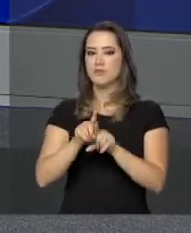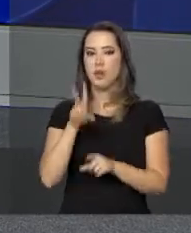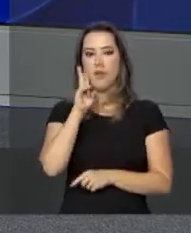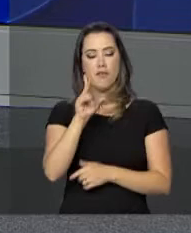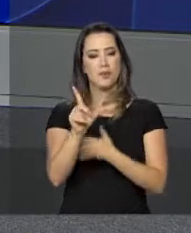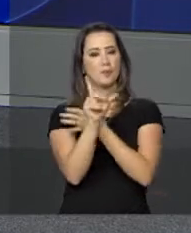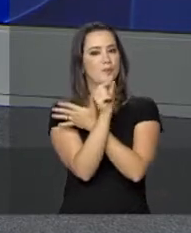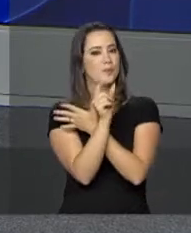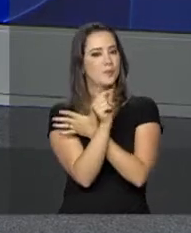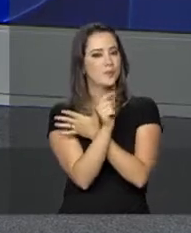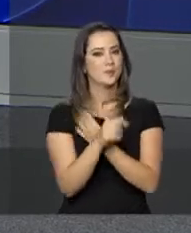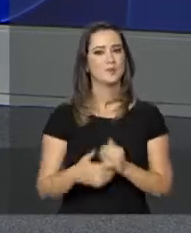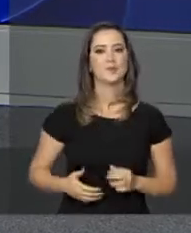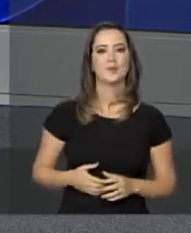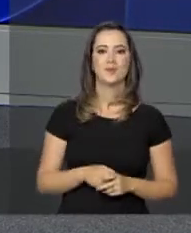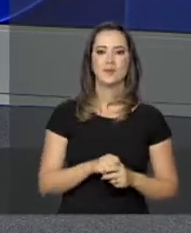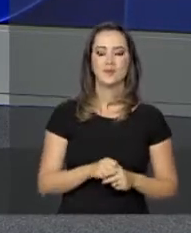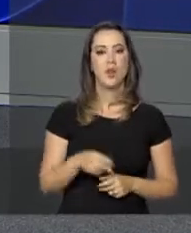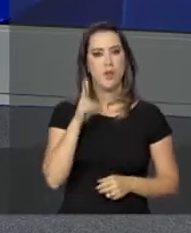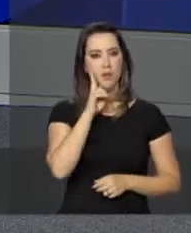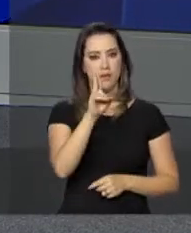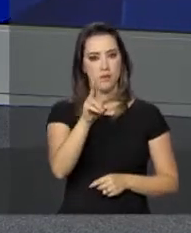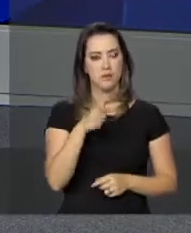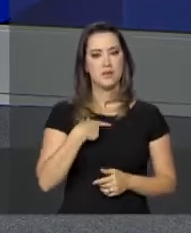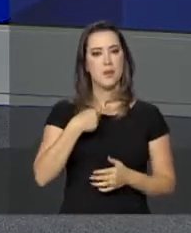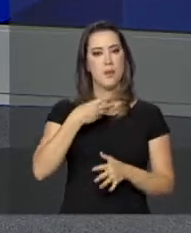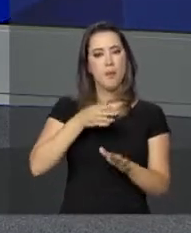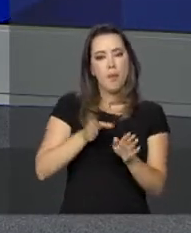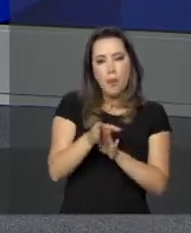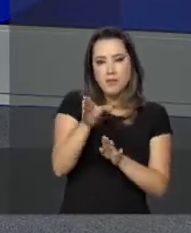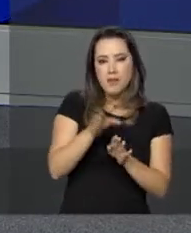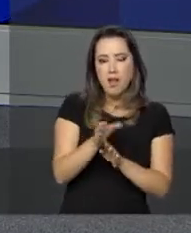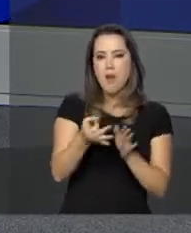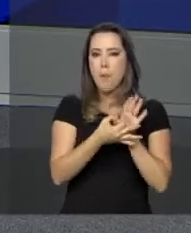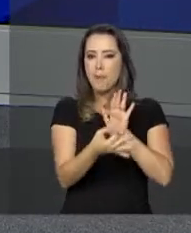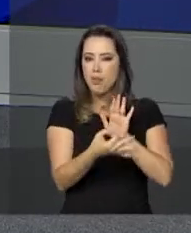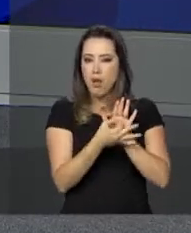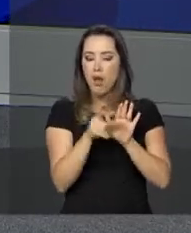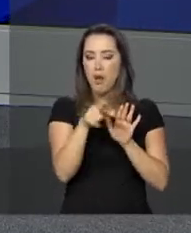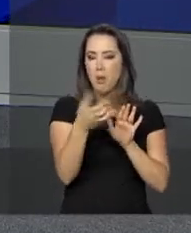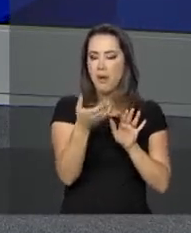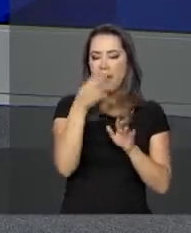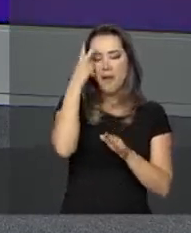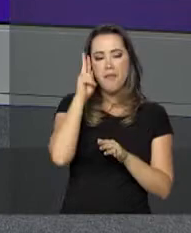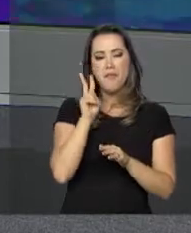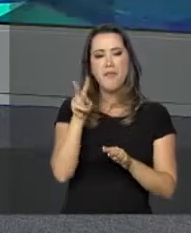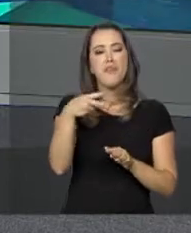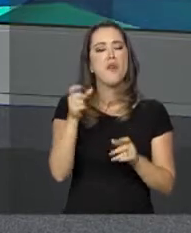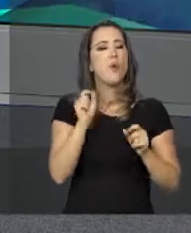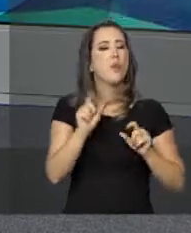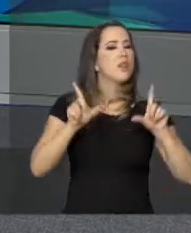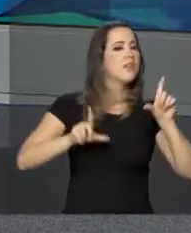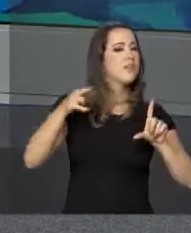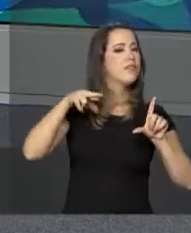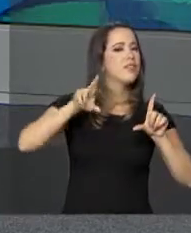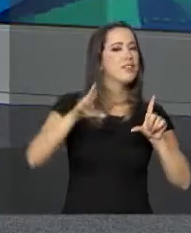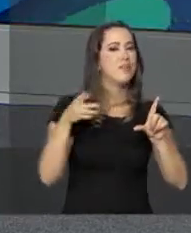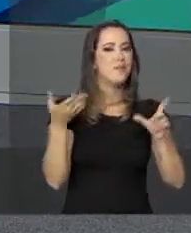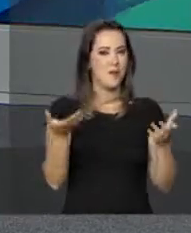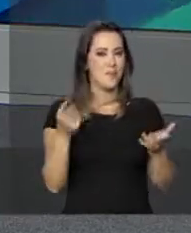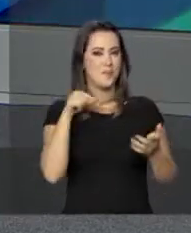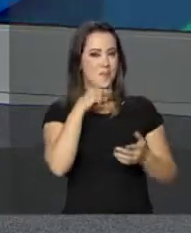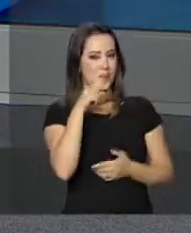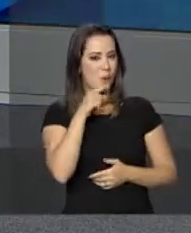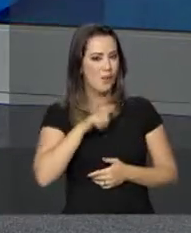Acesse também o nosso perfil no Twitter. E você pode ainda mandar suas sugestões de reportagens e dúvidas sobre programas e ações do governo